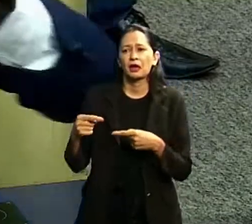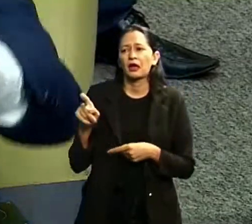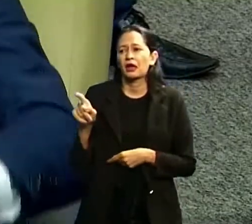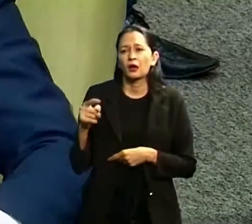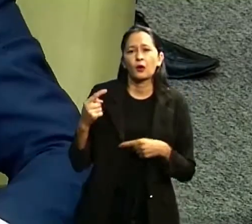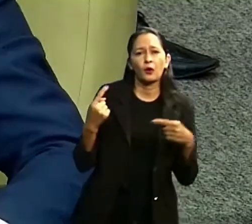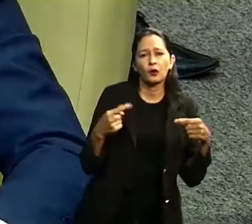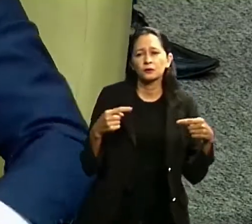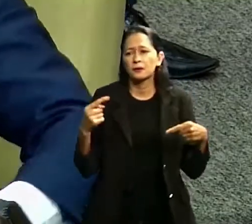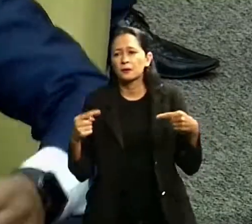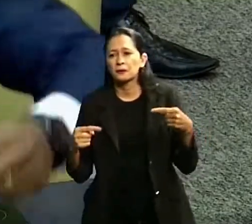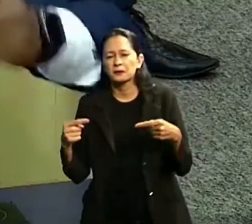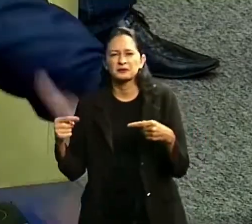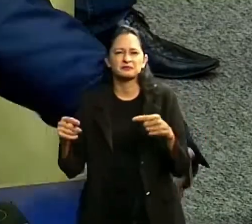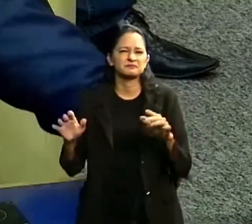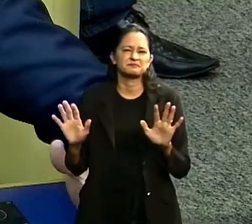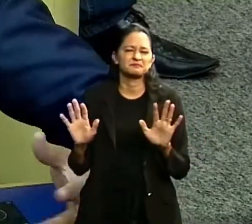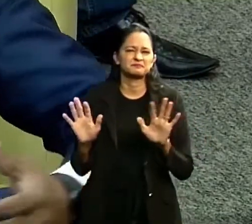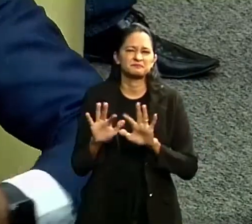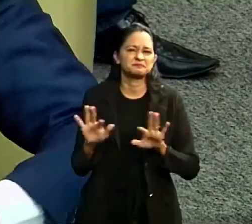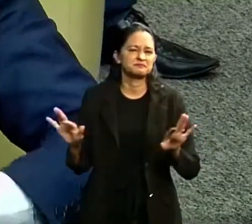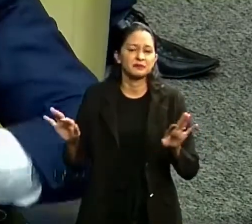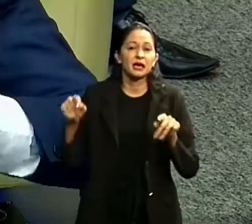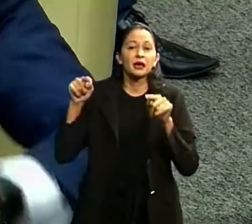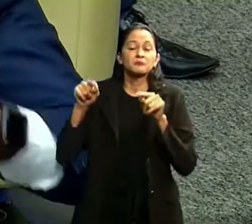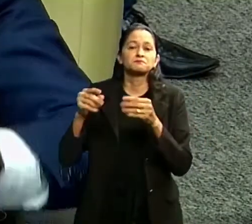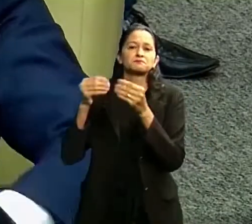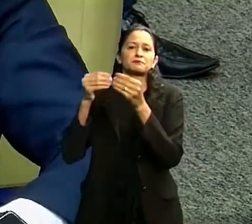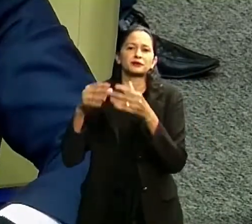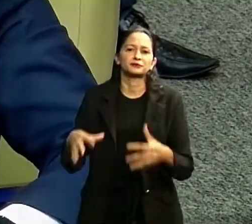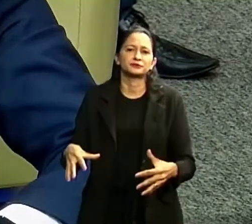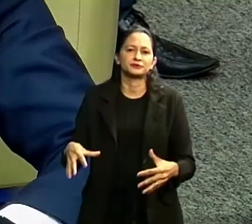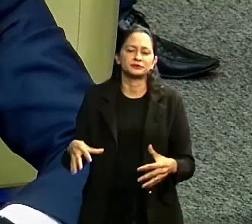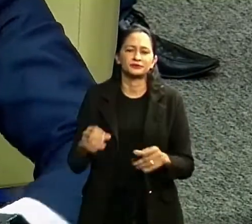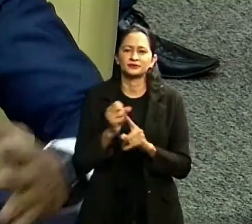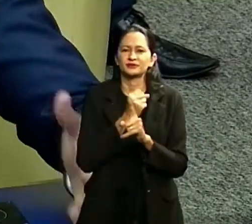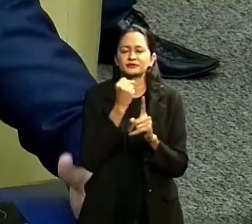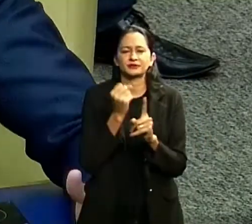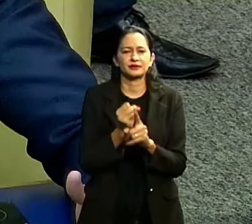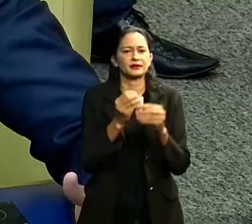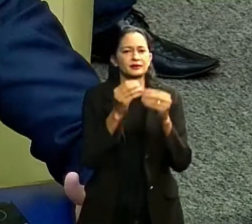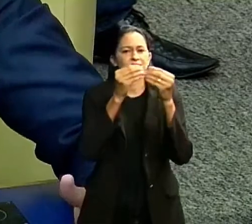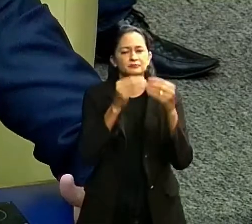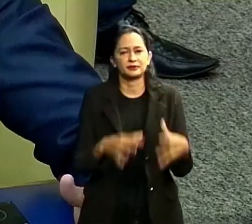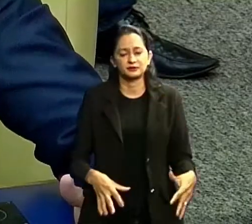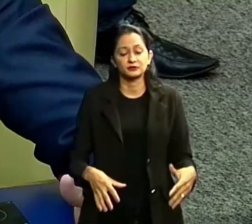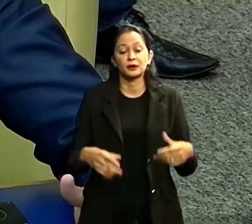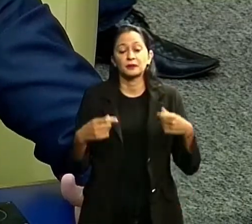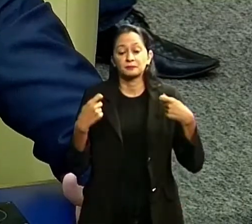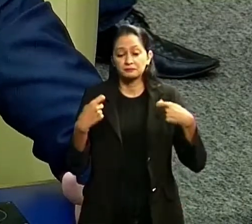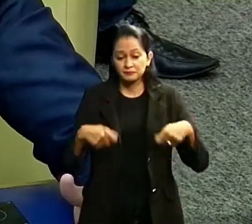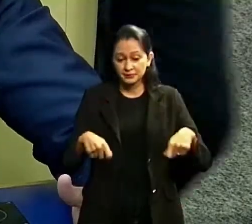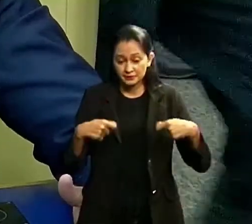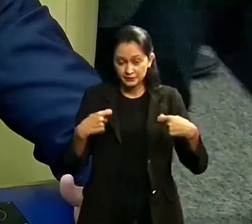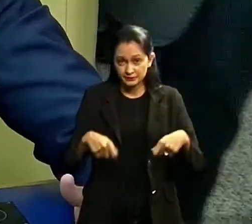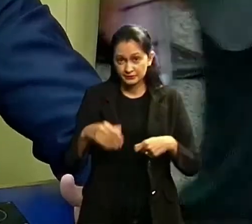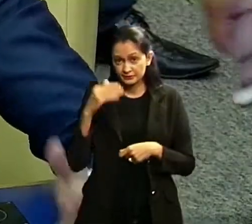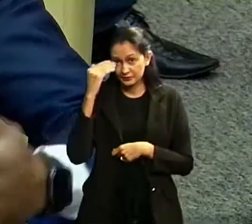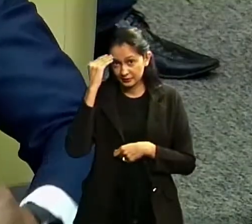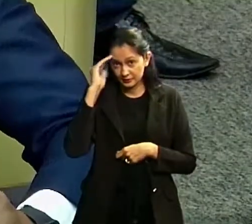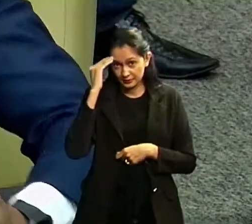um colega contra o outro, isso só é prejudicial, a população que é prejudicada, e temos que entender